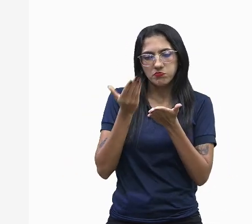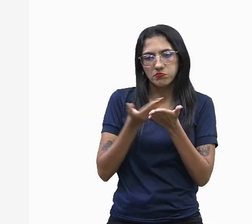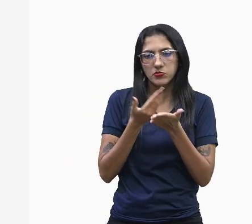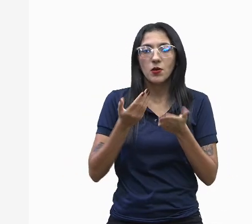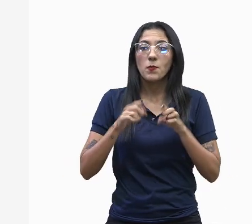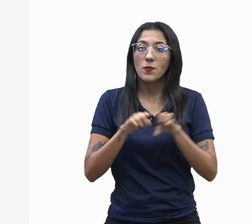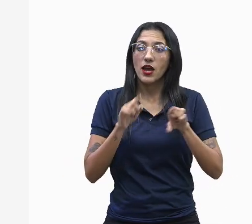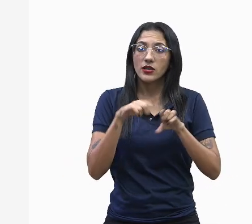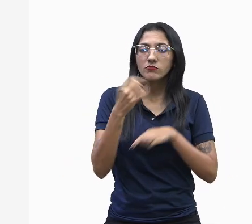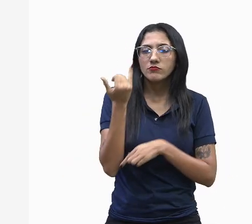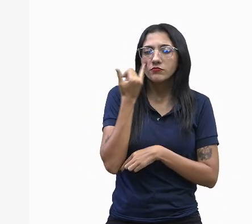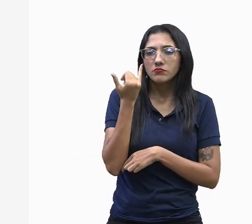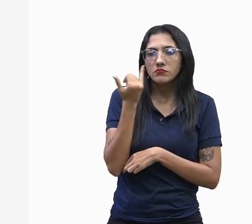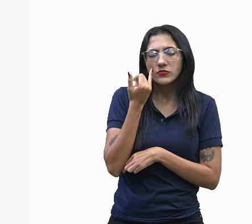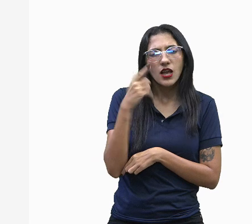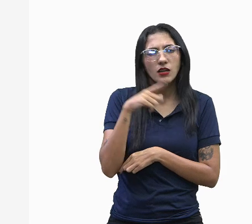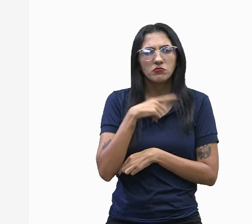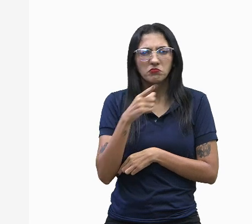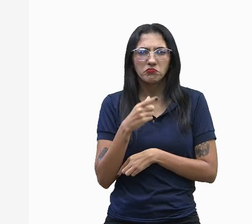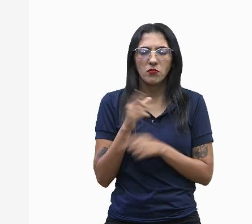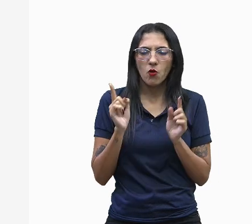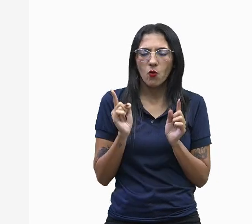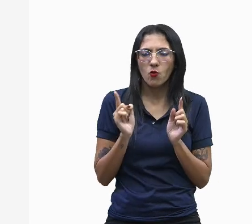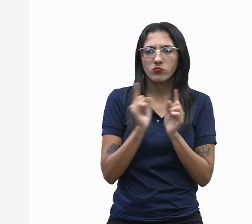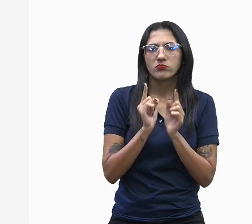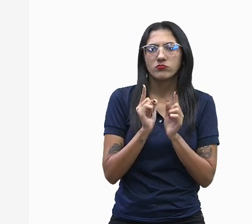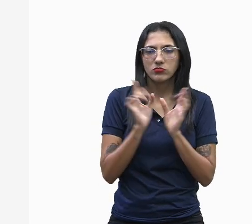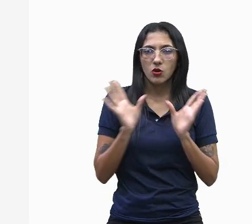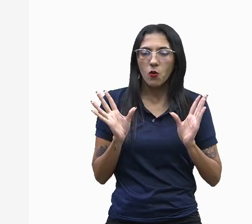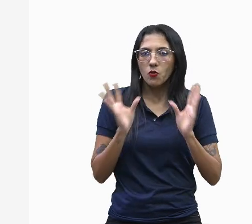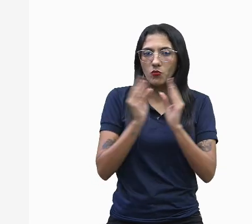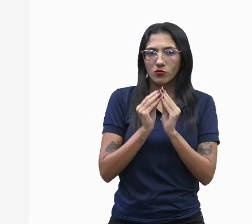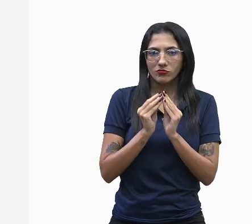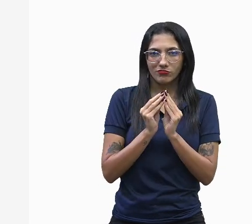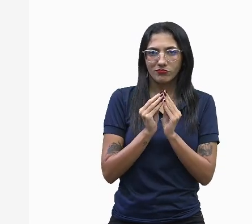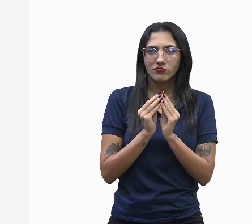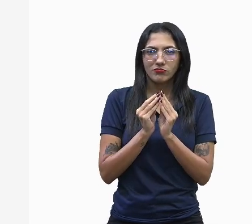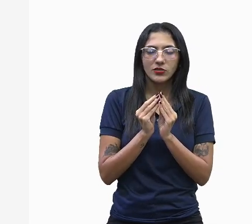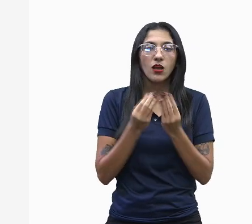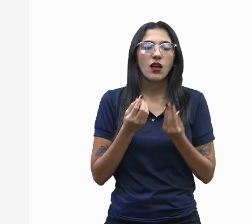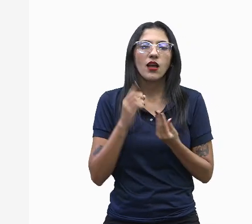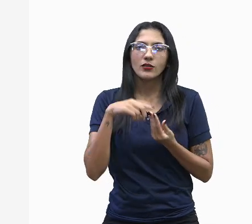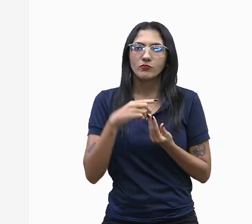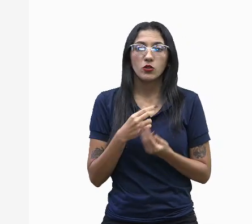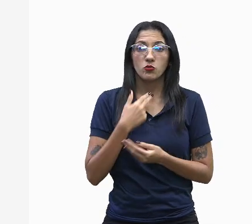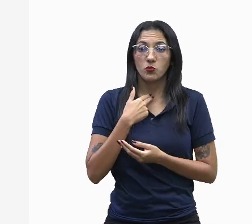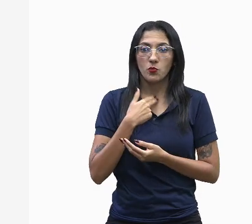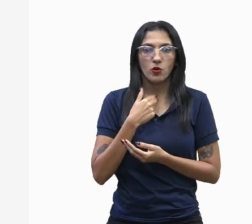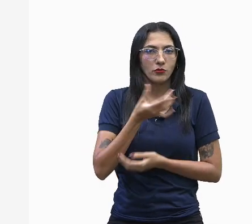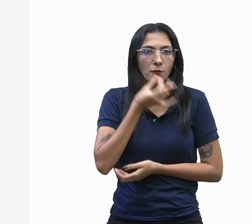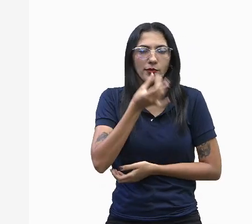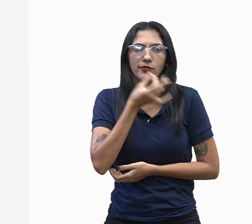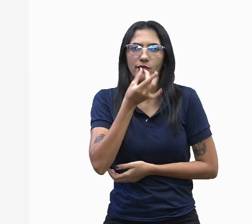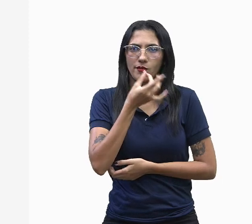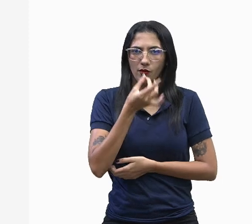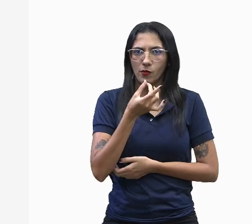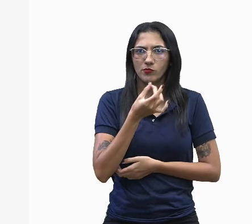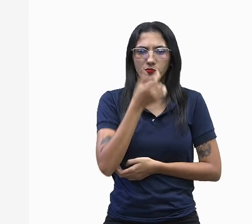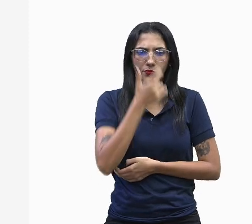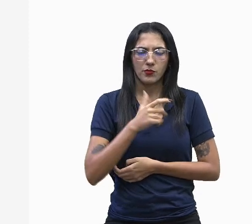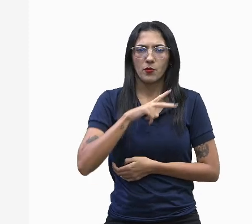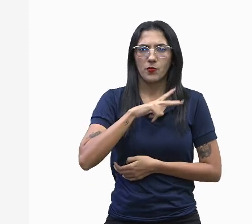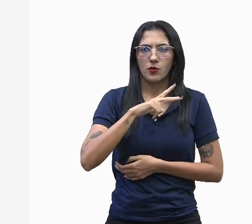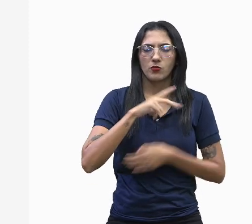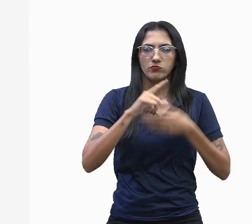pouco mais condensada do que a reportagem, não pode ter opinião pessoal e